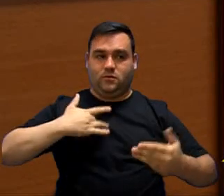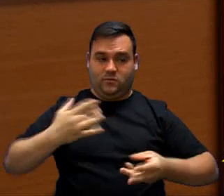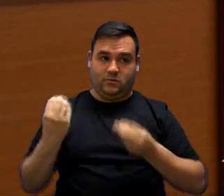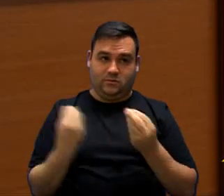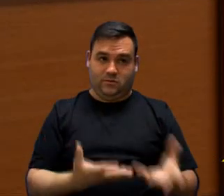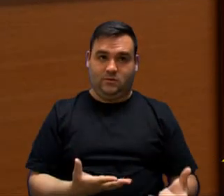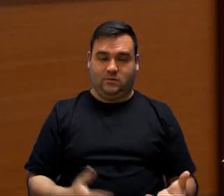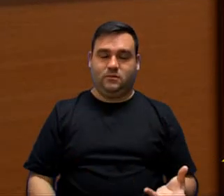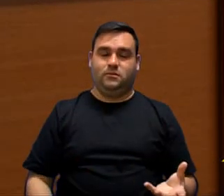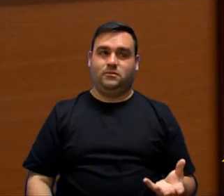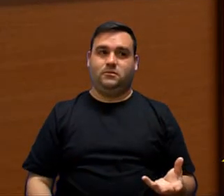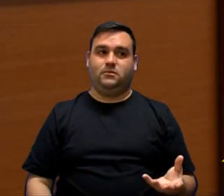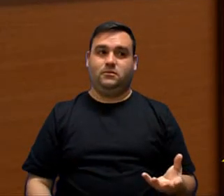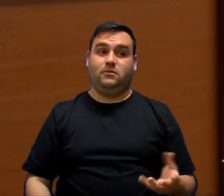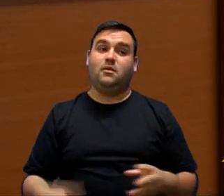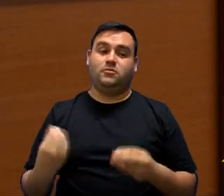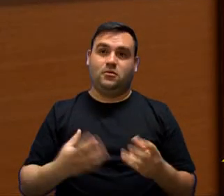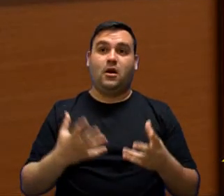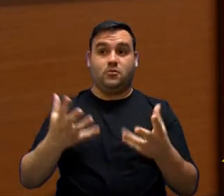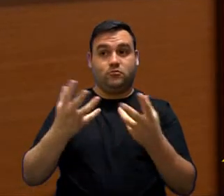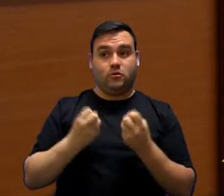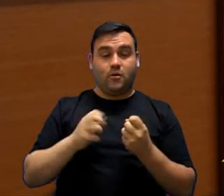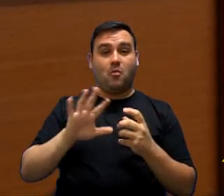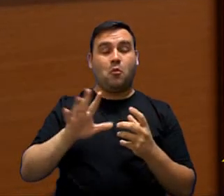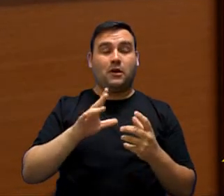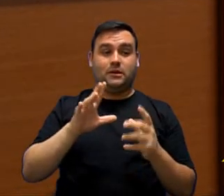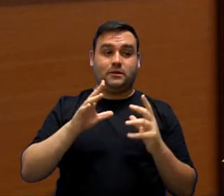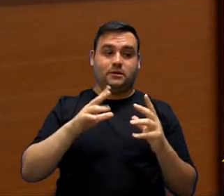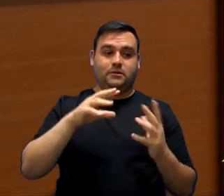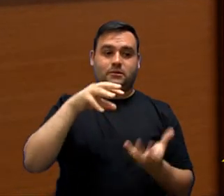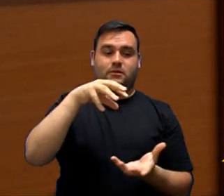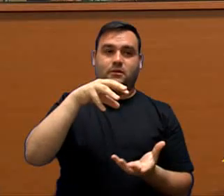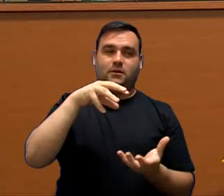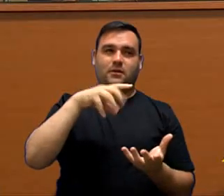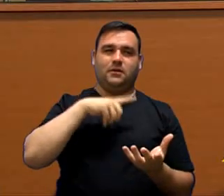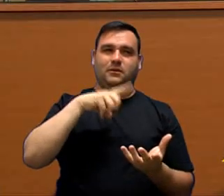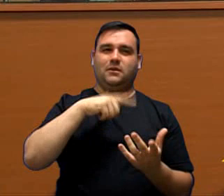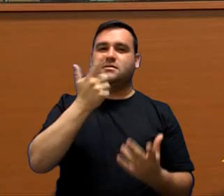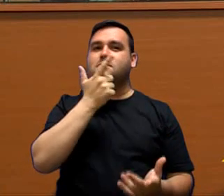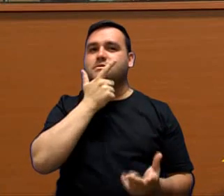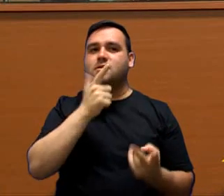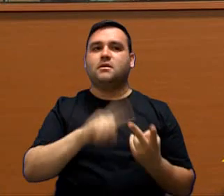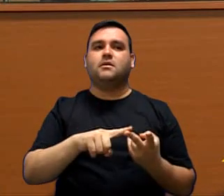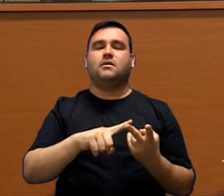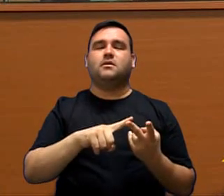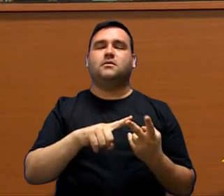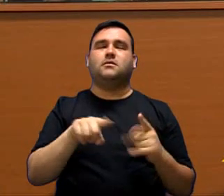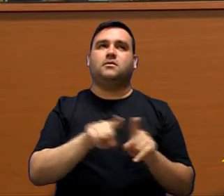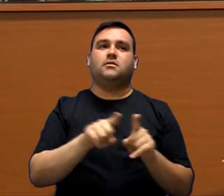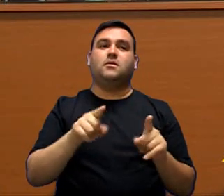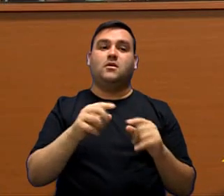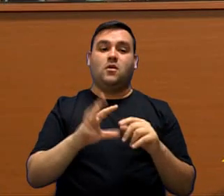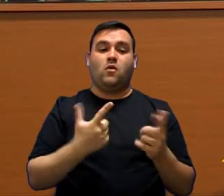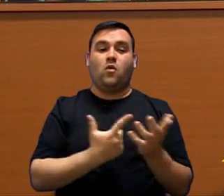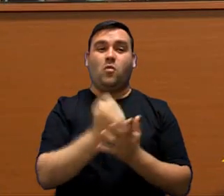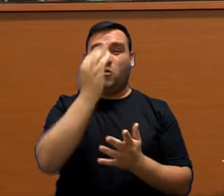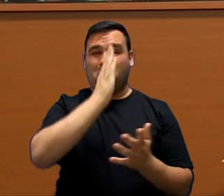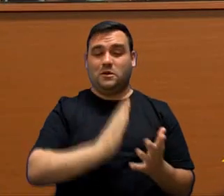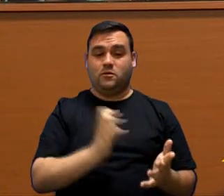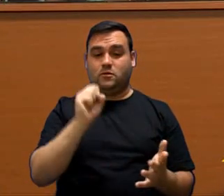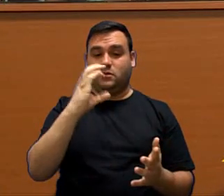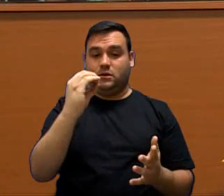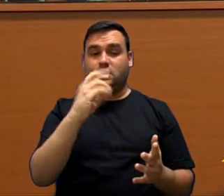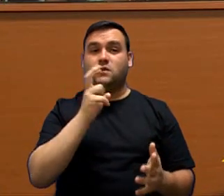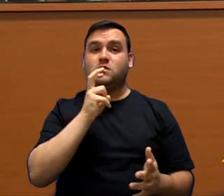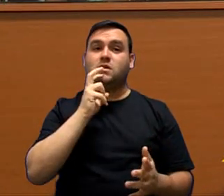está recebendo. Recebendo, tanto a Santa Casa como... São 80 aceleradores lineares que foram comprados no Brasil. Sorocaba